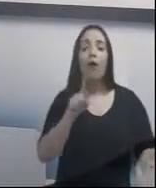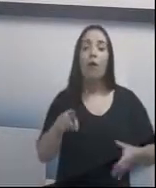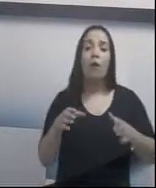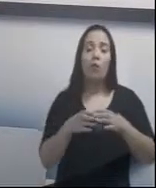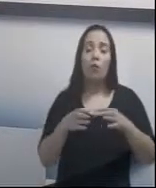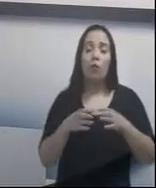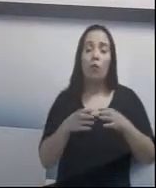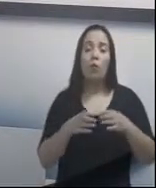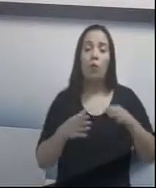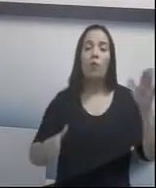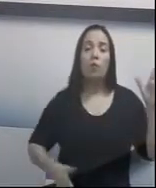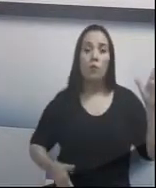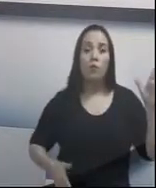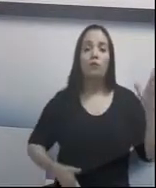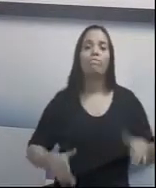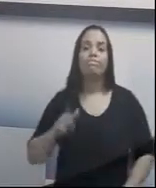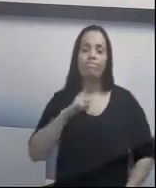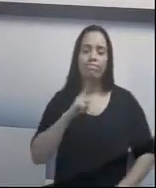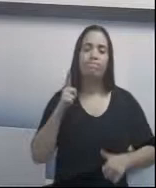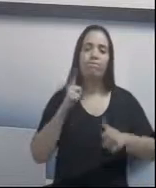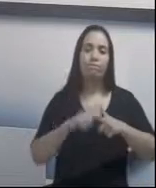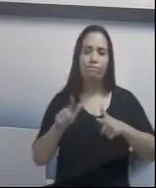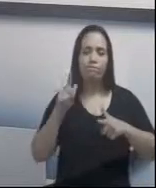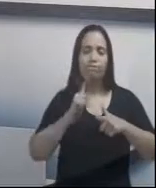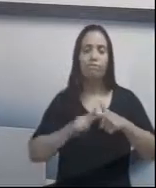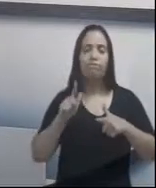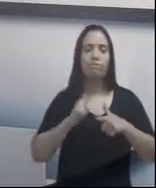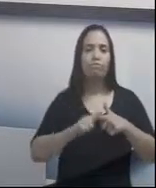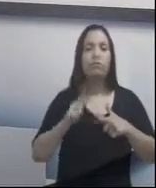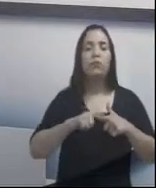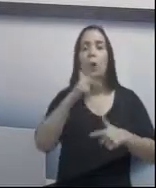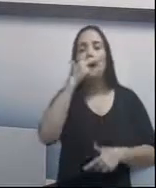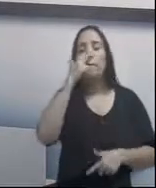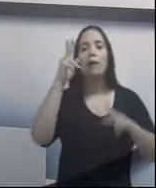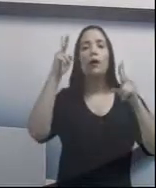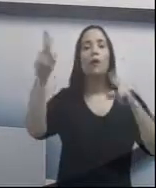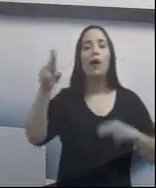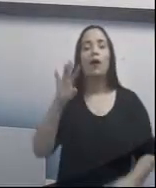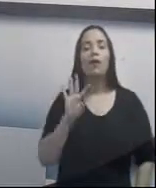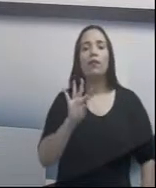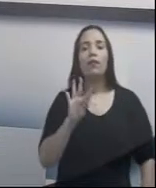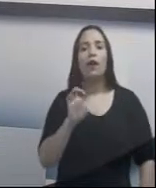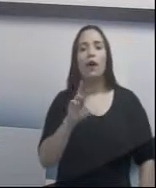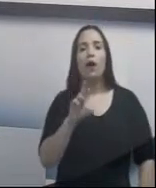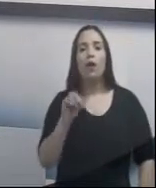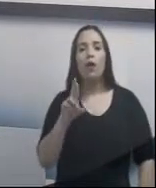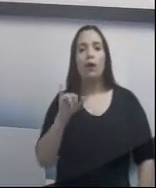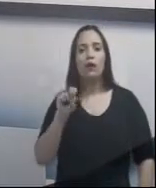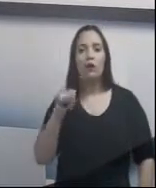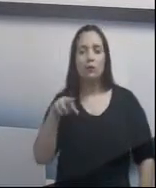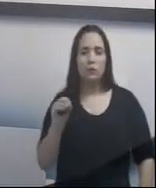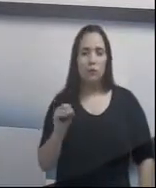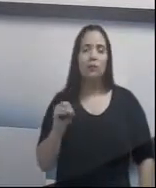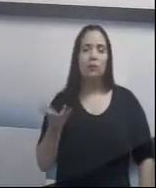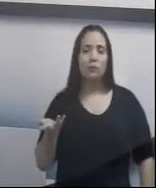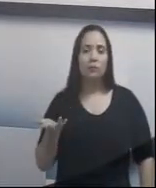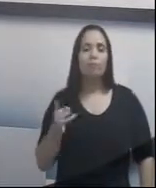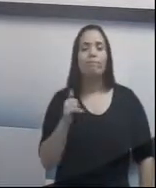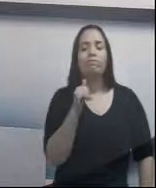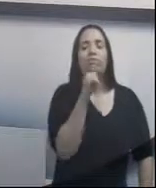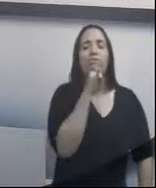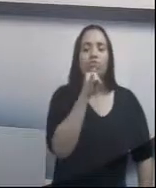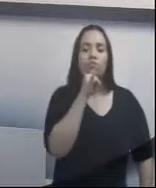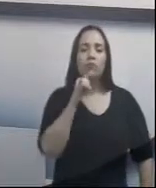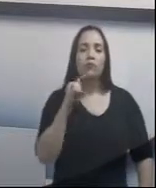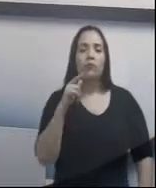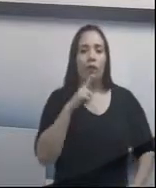virou um caso muito parecido, igual, sem nenhuma diferença de terrorismo. Vou dar um exemplo claro para vocês. A chacina,